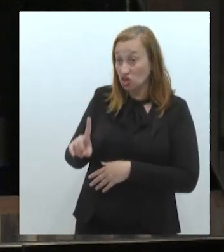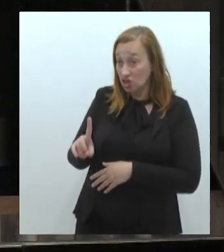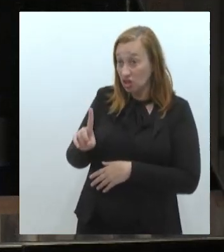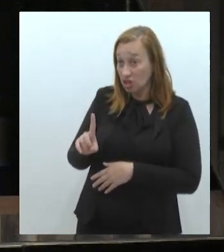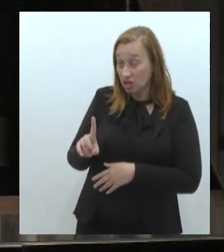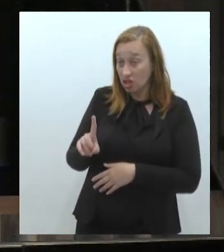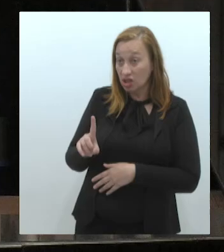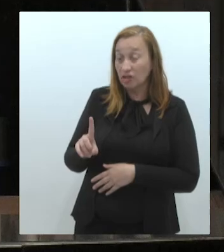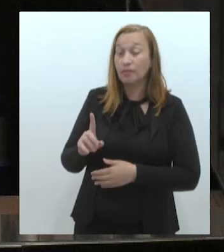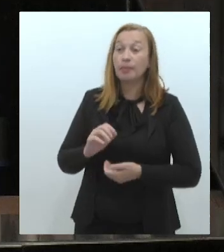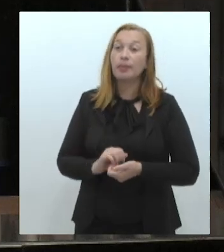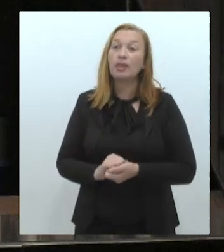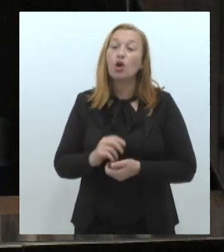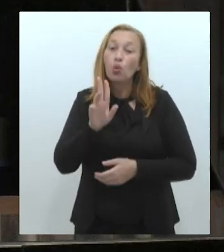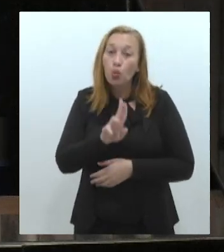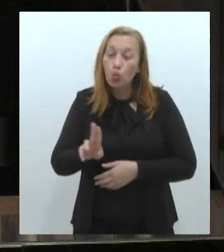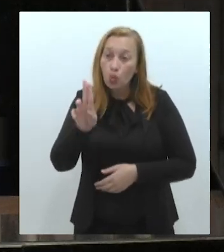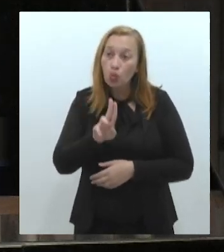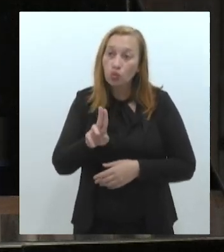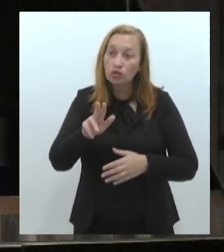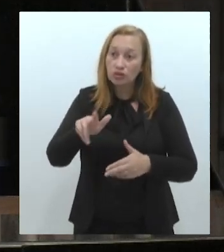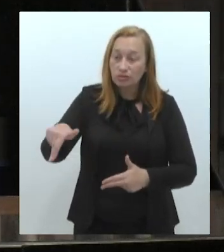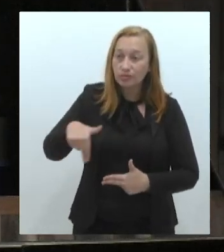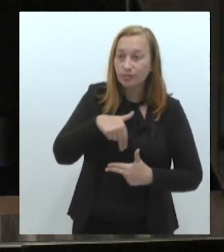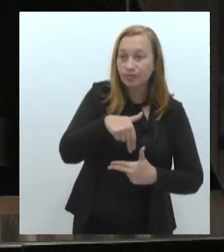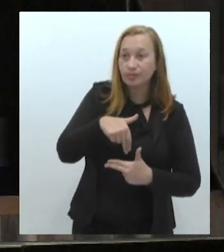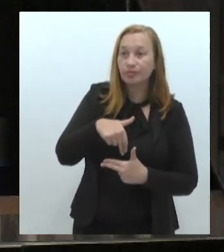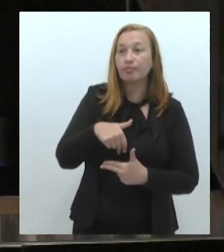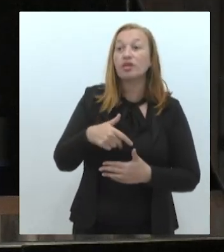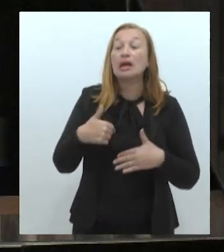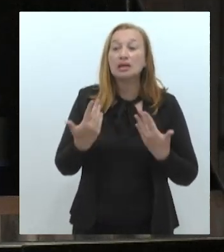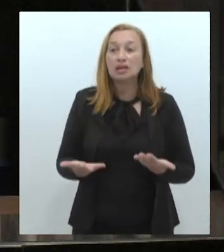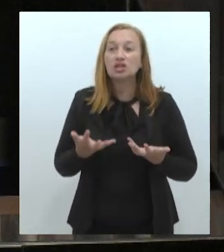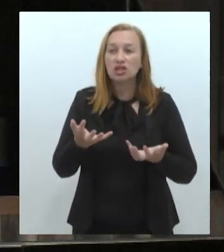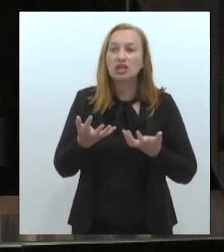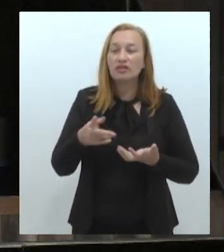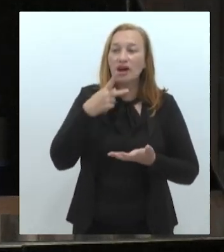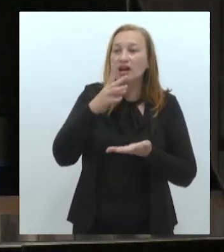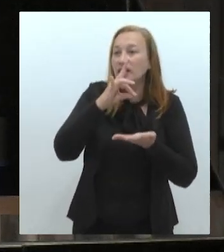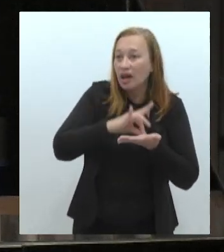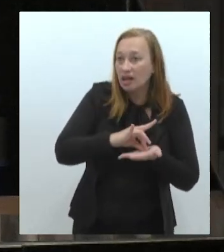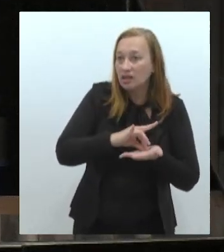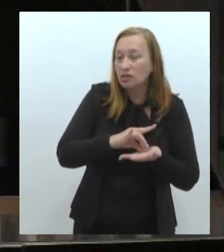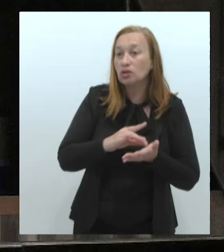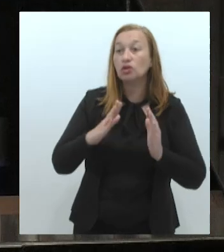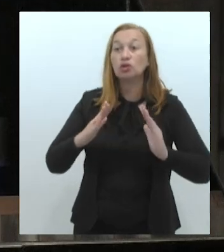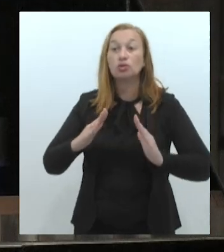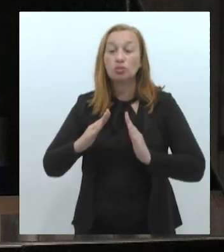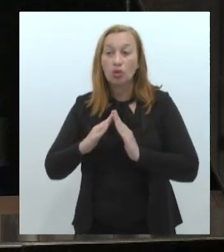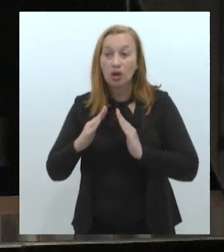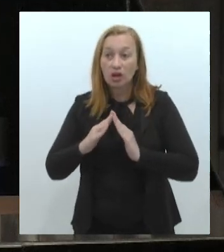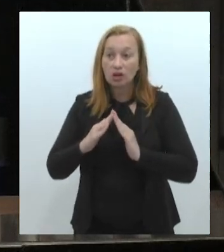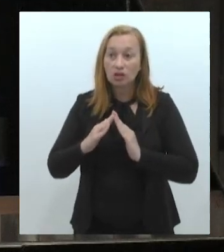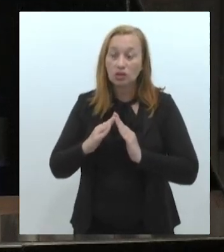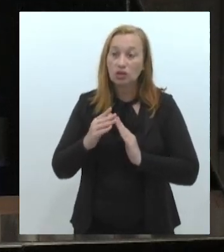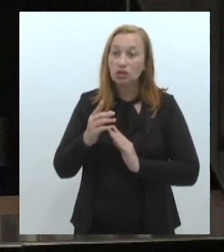de extrema-direita usam o palanque para falar. Então, a gente quer falar da realidade do morador que